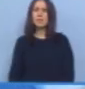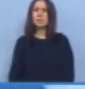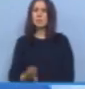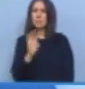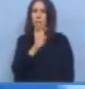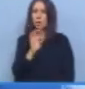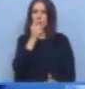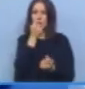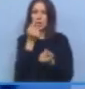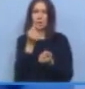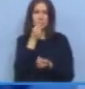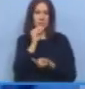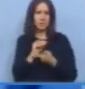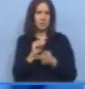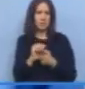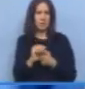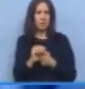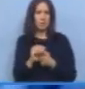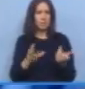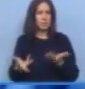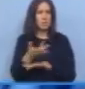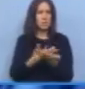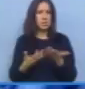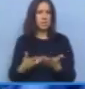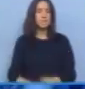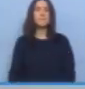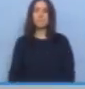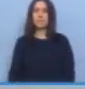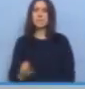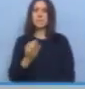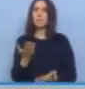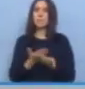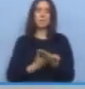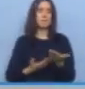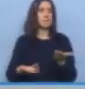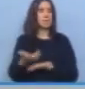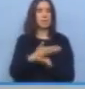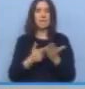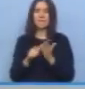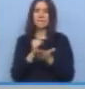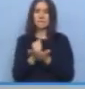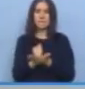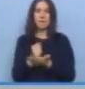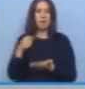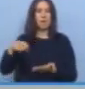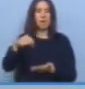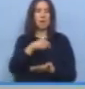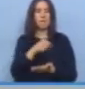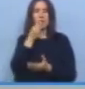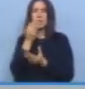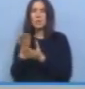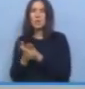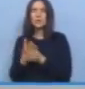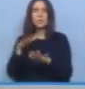ser semelhante? Uma refeição, uma partilha? Vai ser sempre a partilha do pão. Portanto, alguns vão fazer lanches